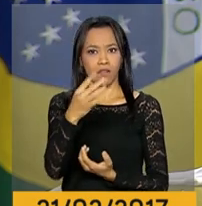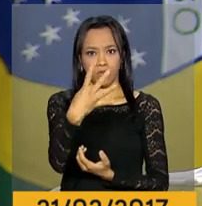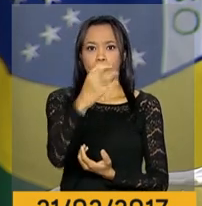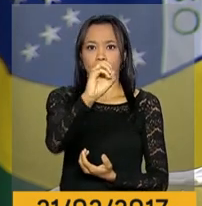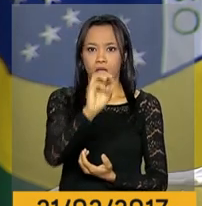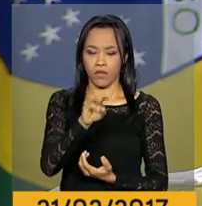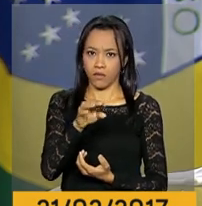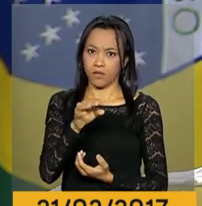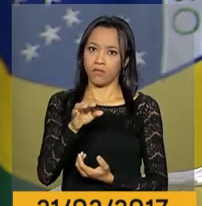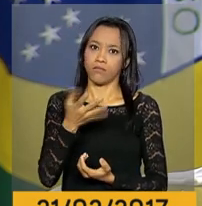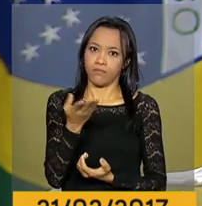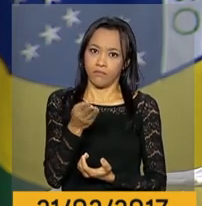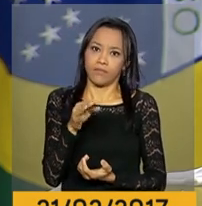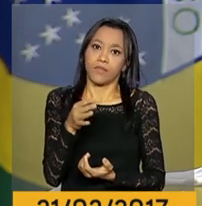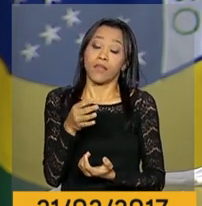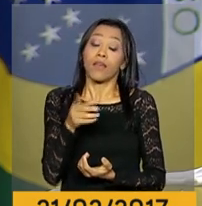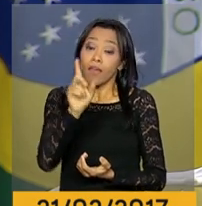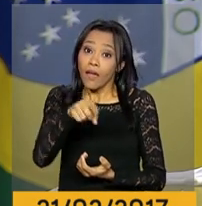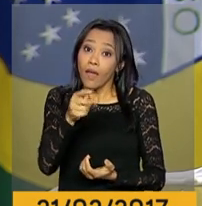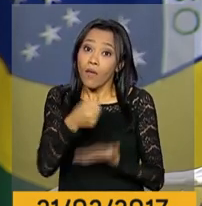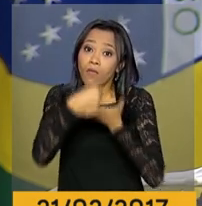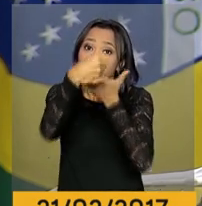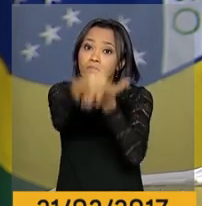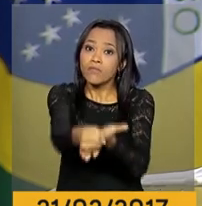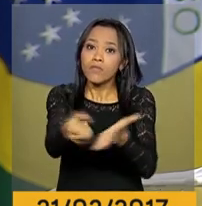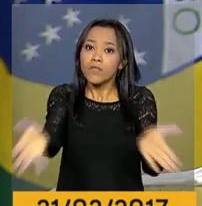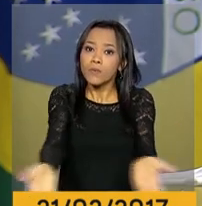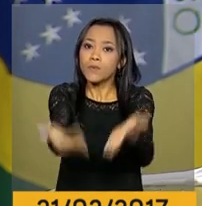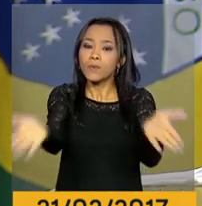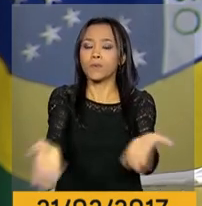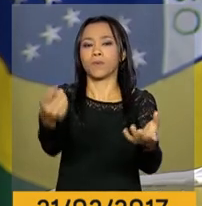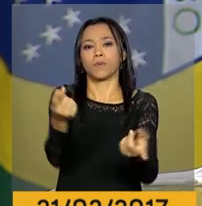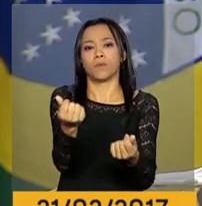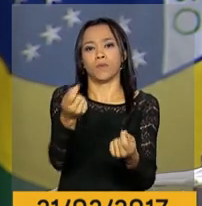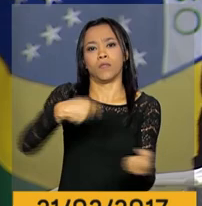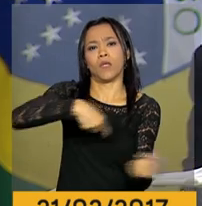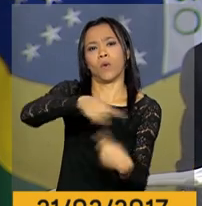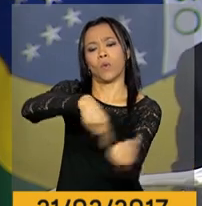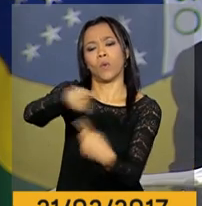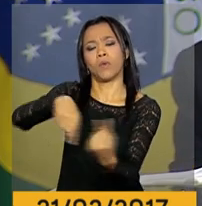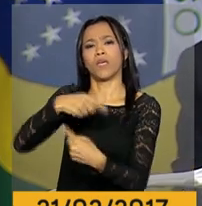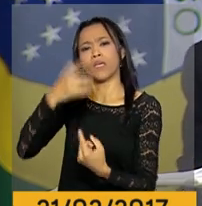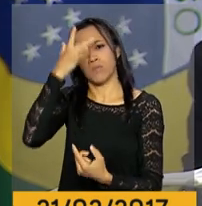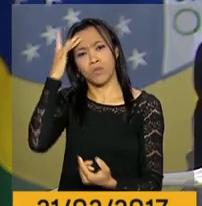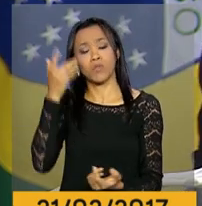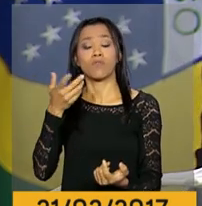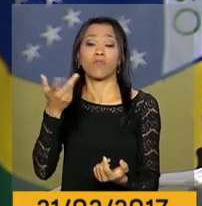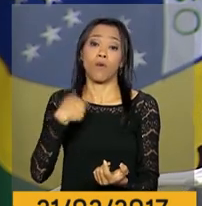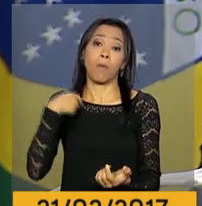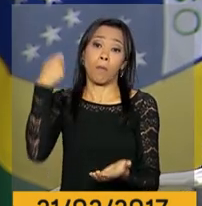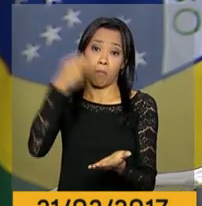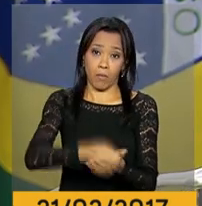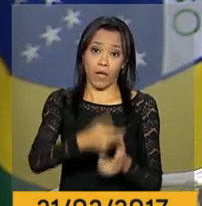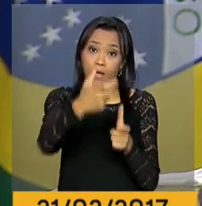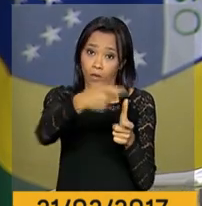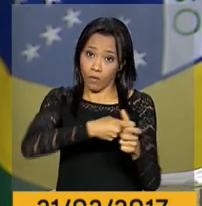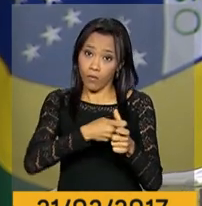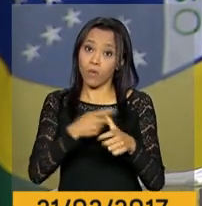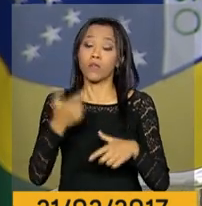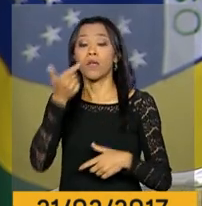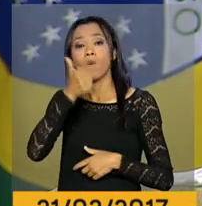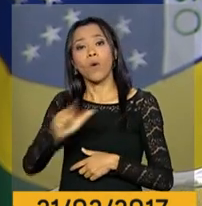é um aporte a na economia que vai incentivar o varejo muita gente vai quitar dívida muita gente vai eh